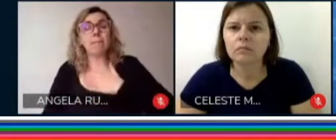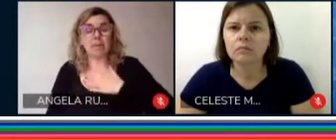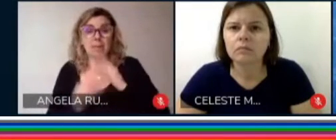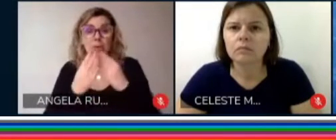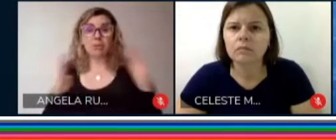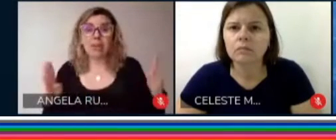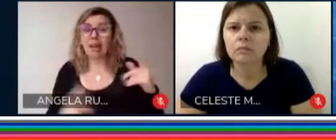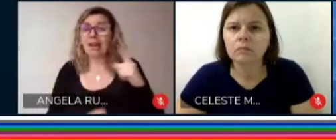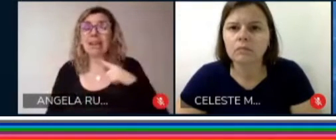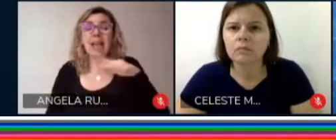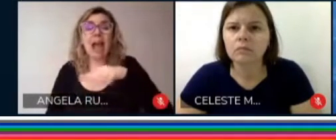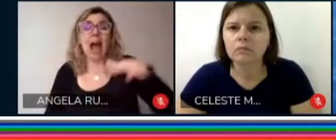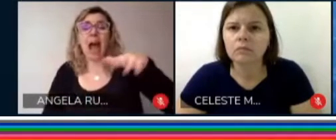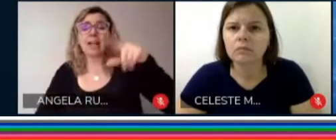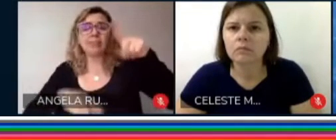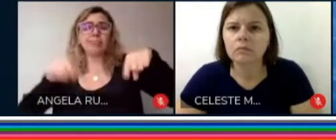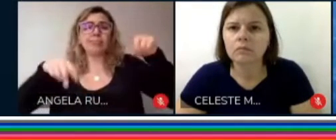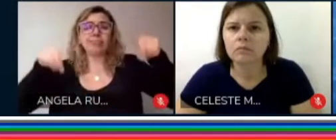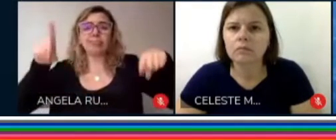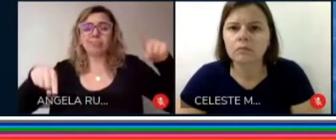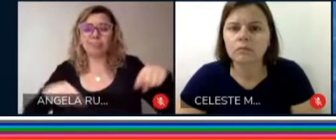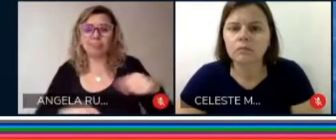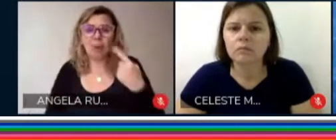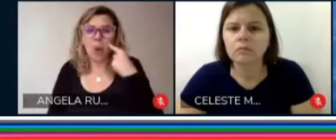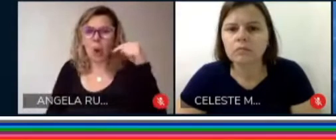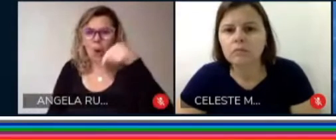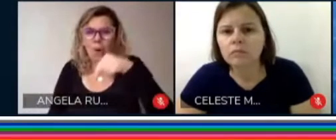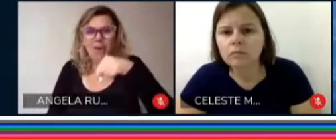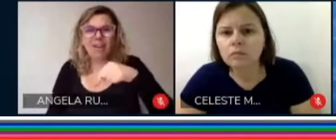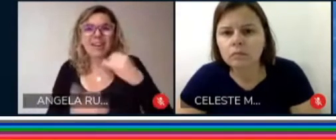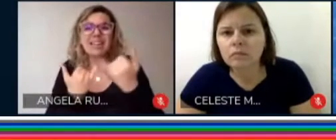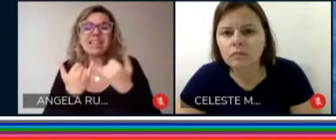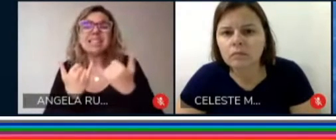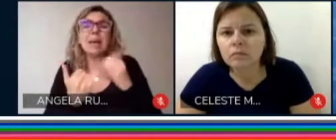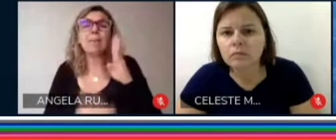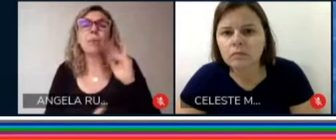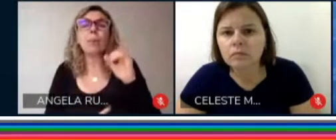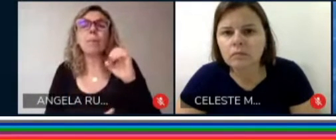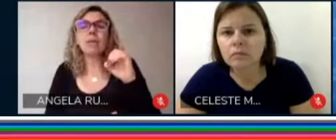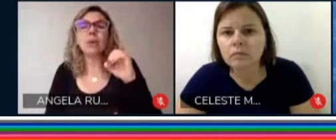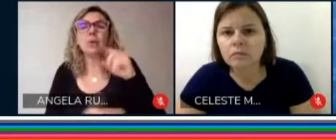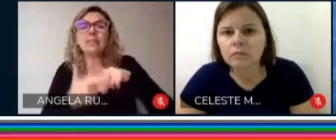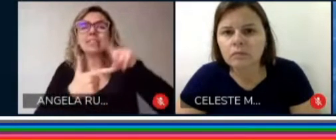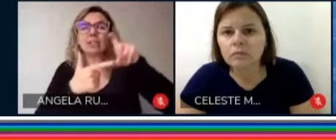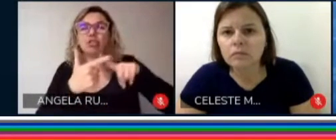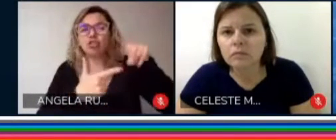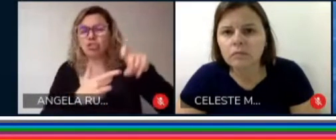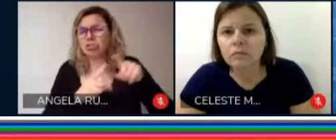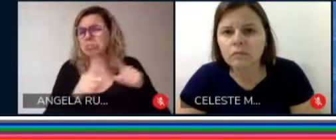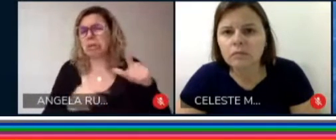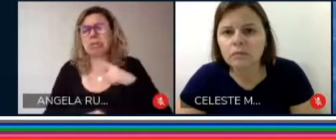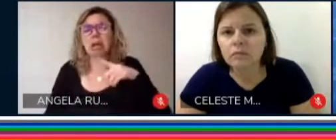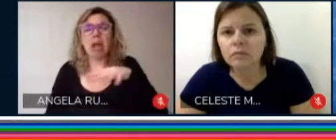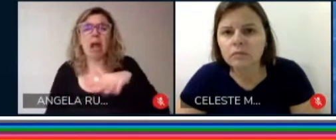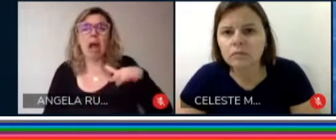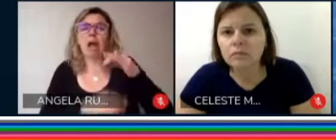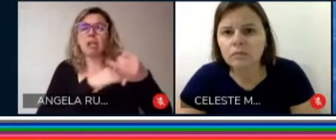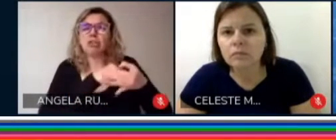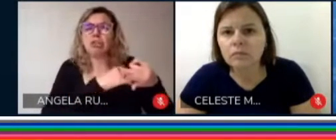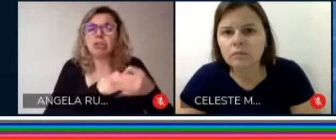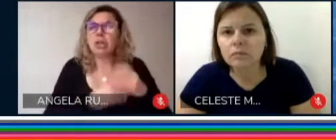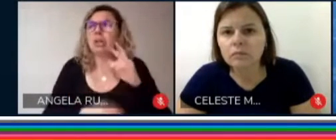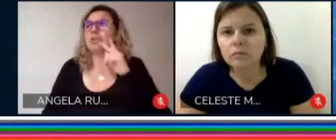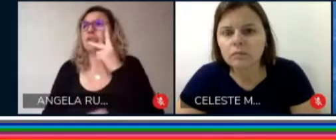vocês podem ver ali que a gente tem um print do bioestatística, nós também temos materiais de direito, temos materiais de história